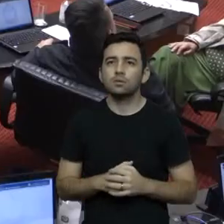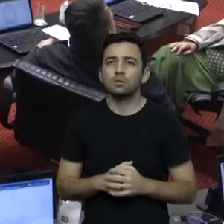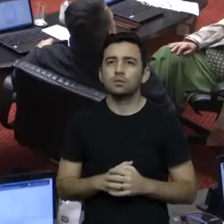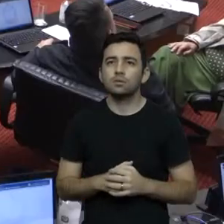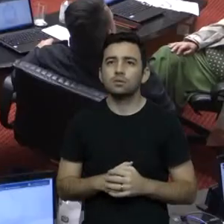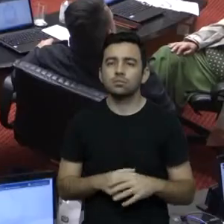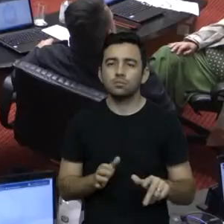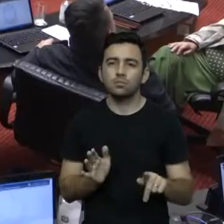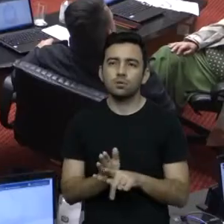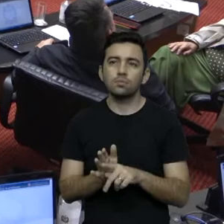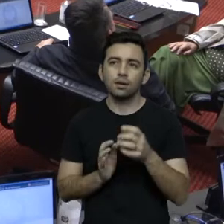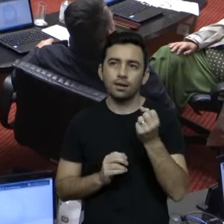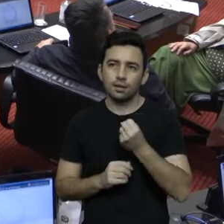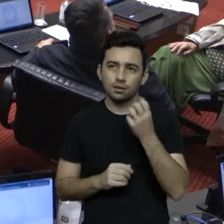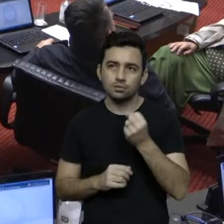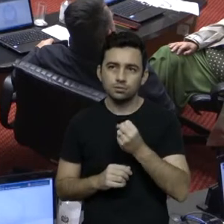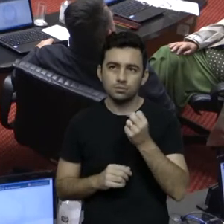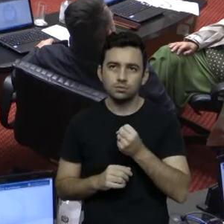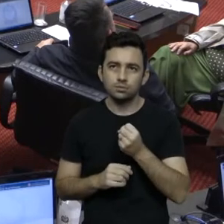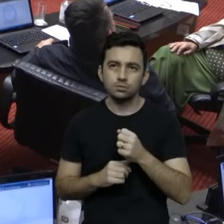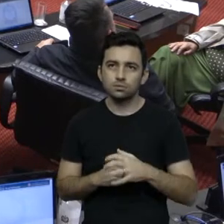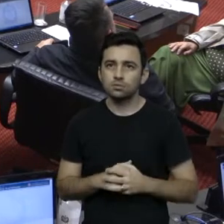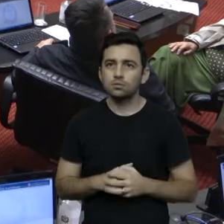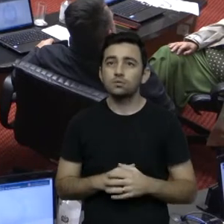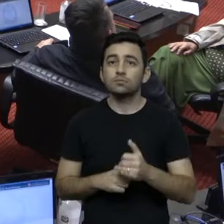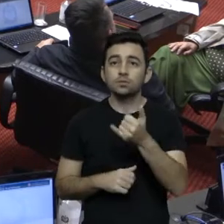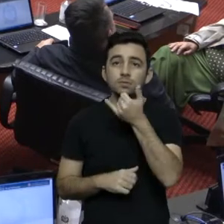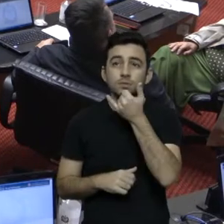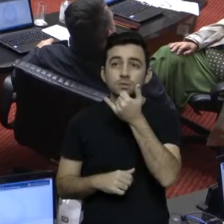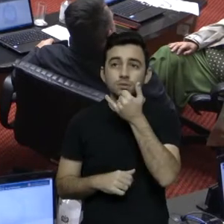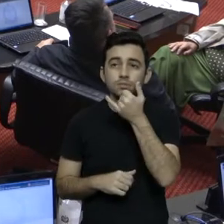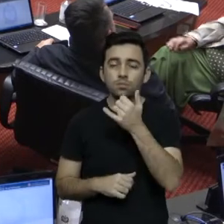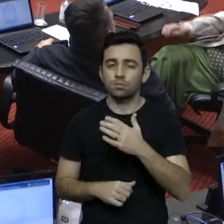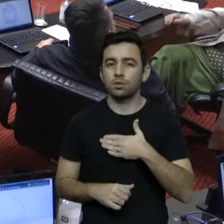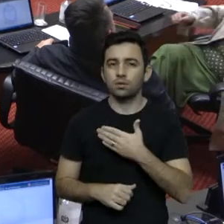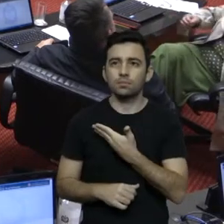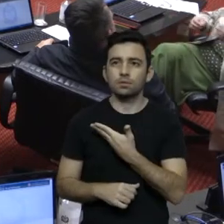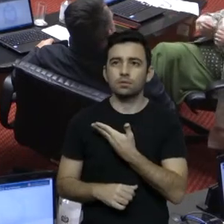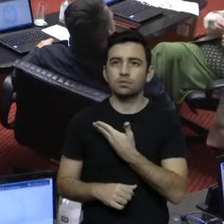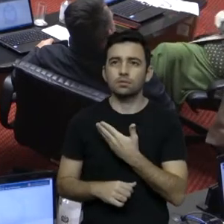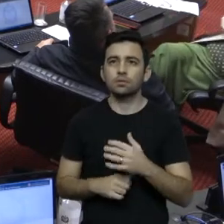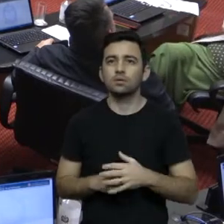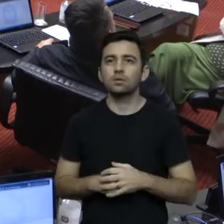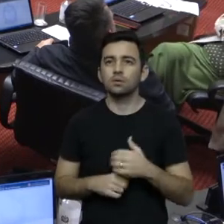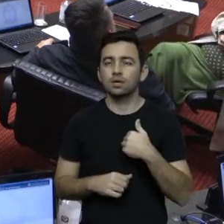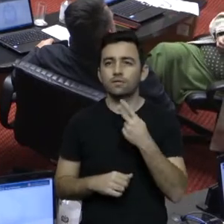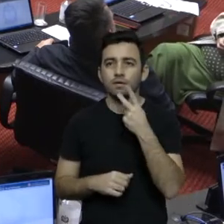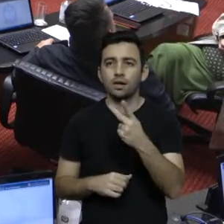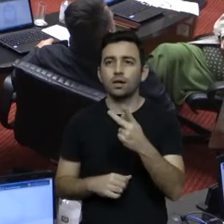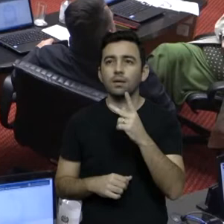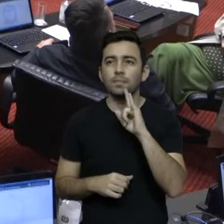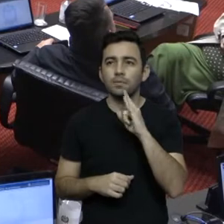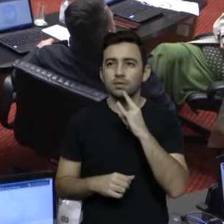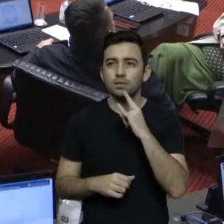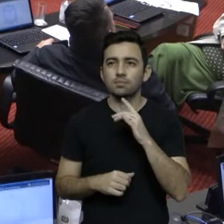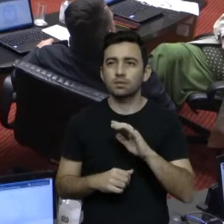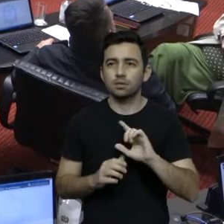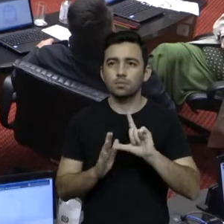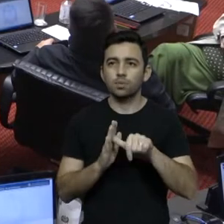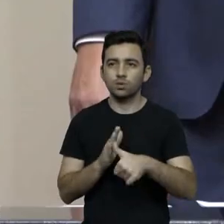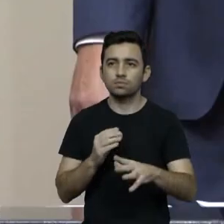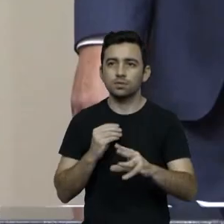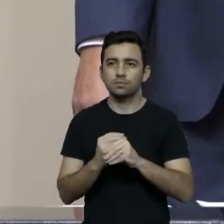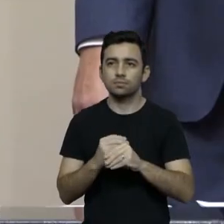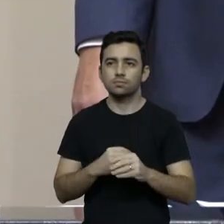a do leite ainda né Presidente entendeu me perdoe use o meu colega eu queria falar do das bebidas então vou esperar o próximo e